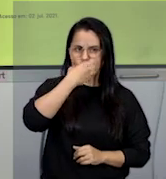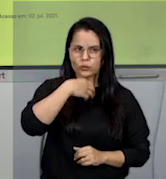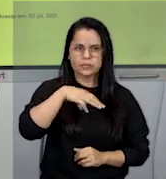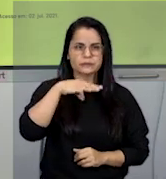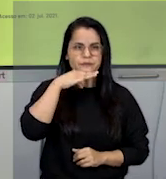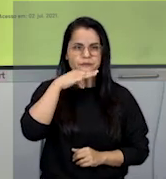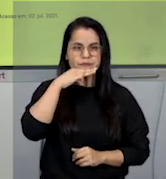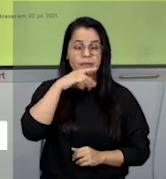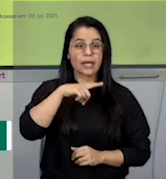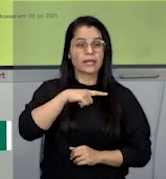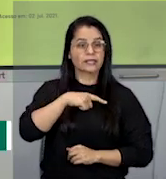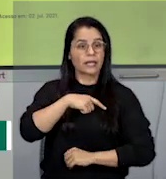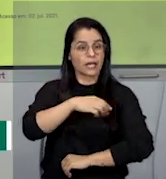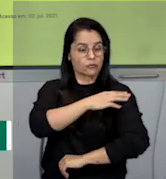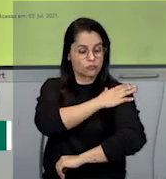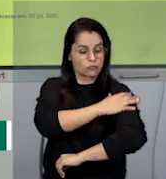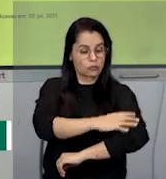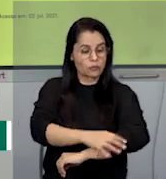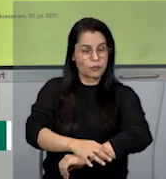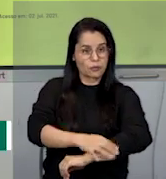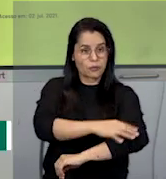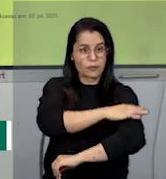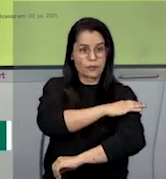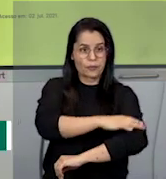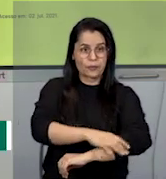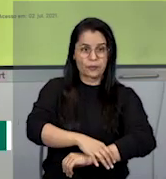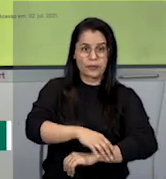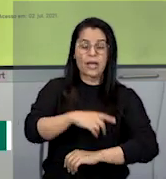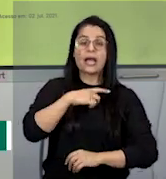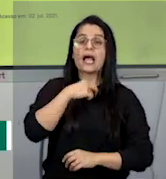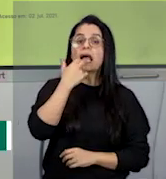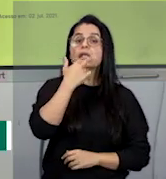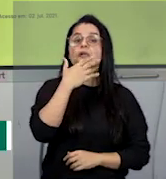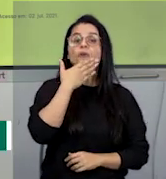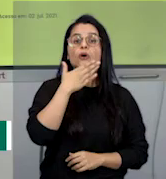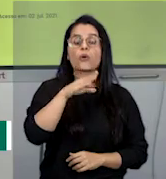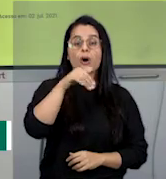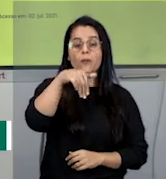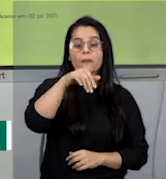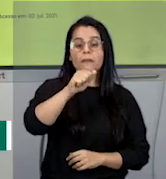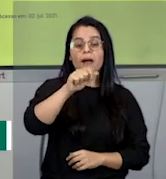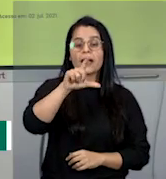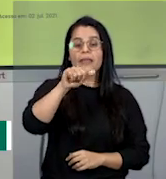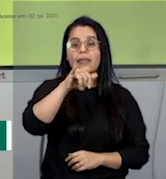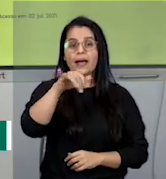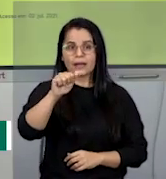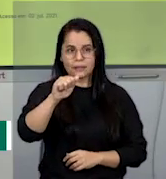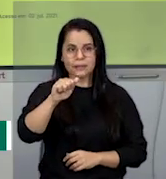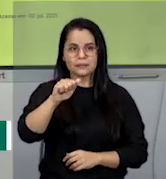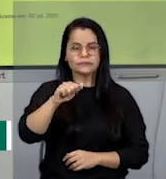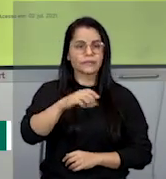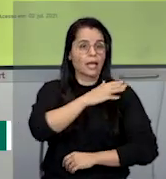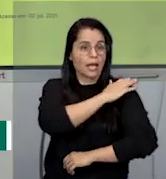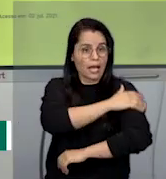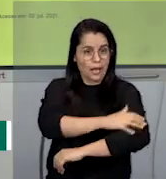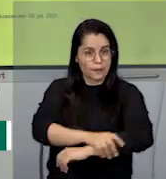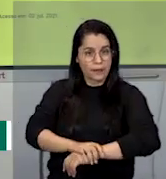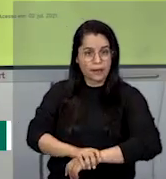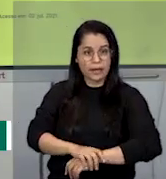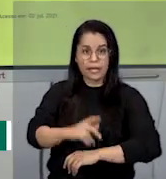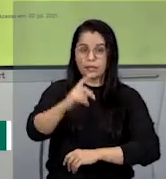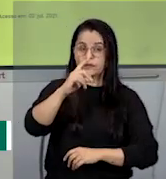manga fruta veio de uma língua chamada malaia. A manga de camisa veio do grego.